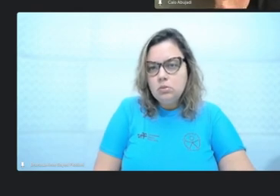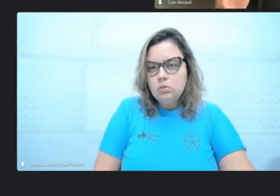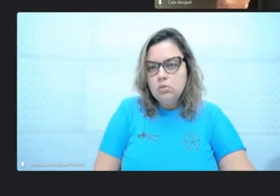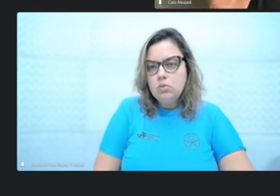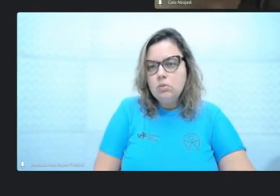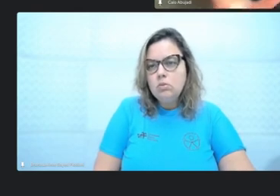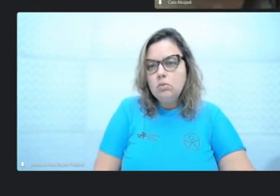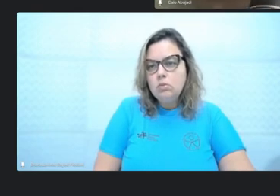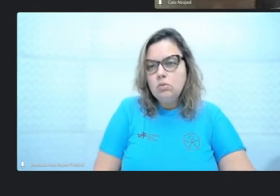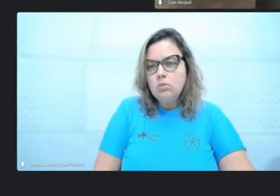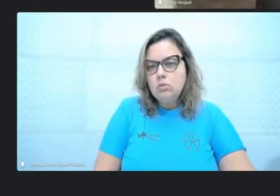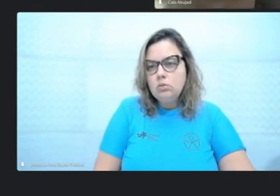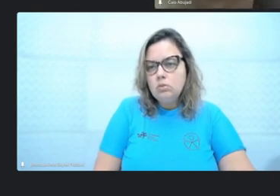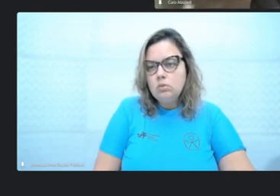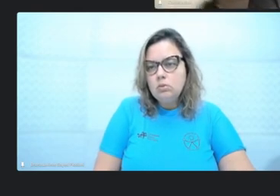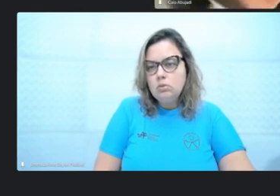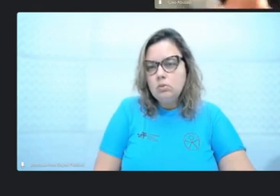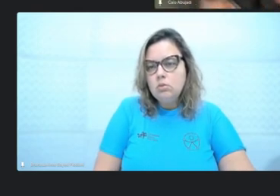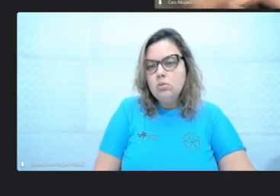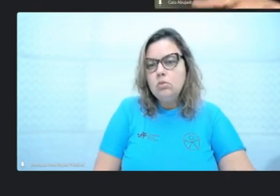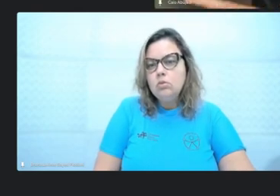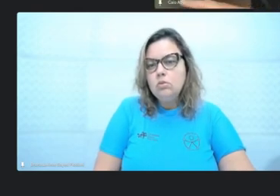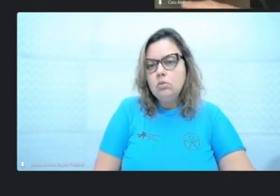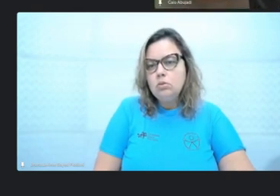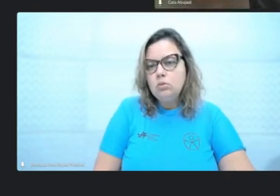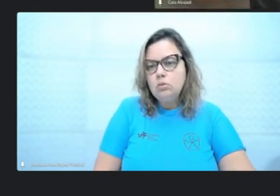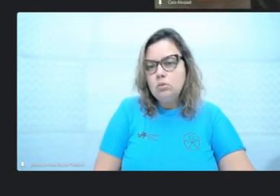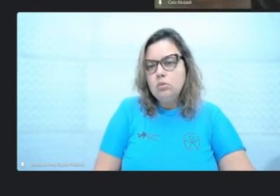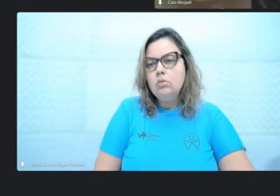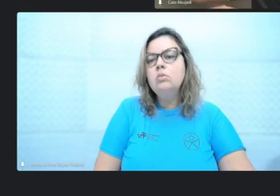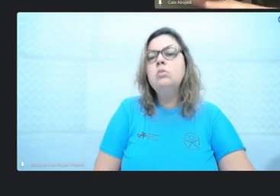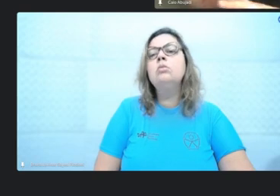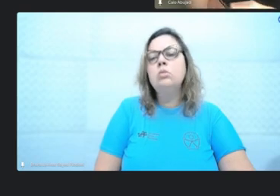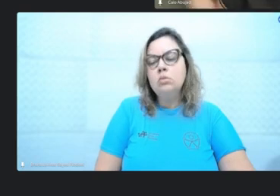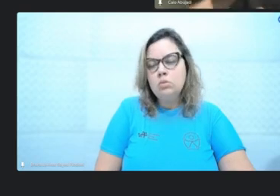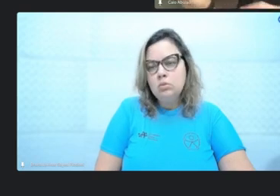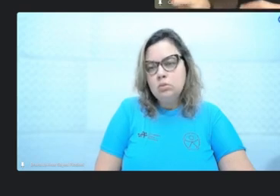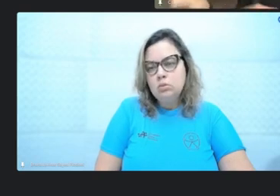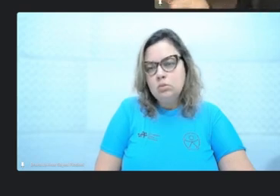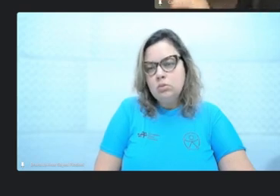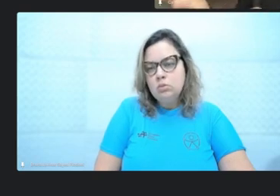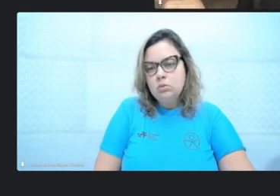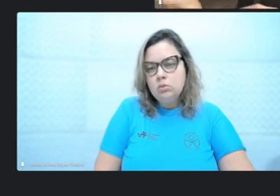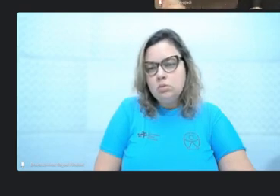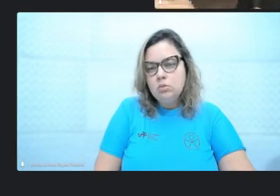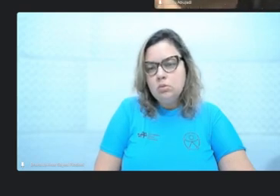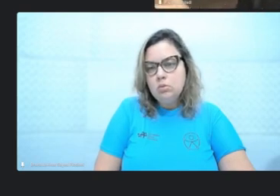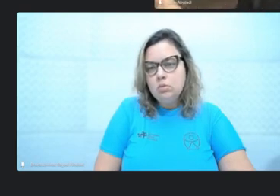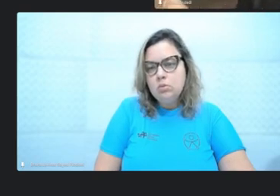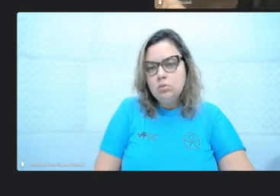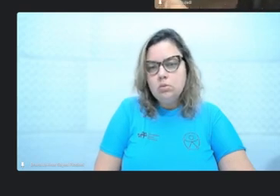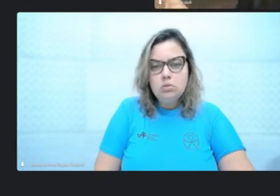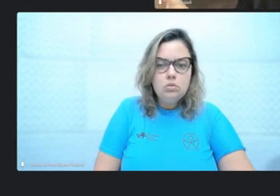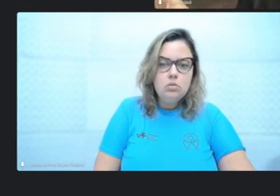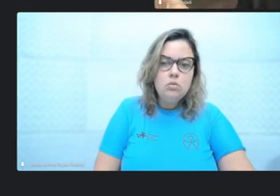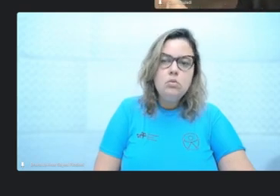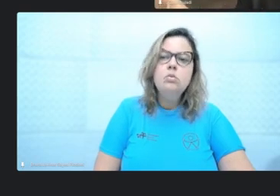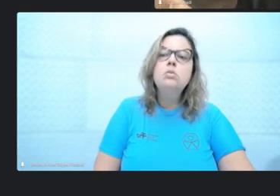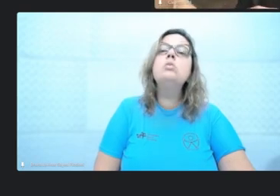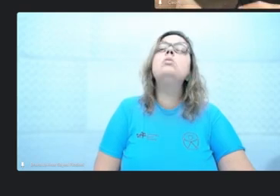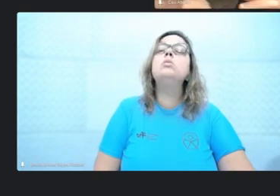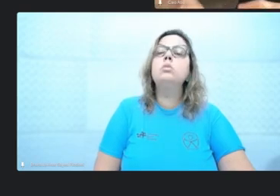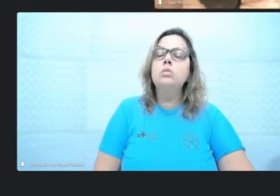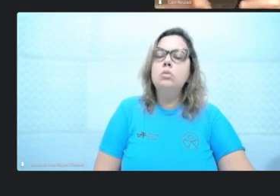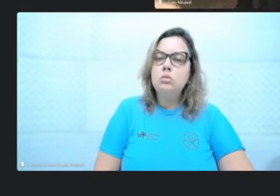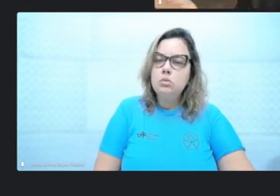gerar ou distúrbios ou desenvolvimento. Então, uhum, a gente se desenvolve pelas inflamações.